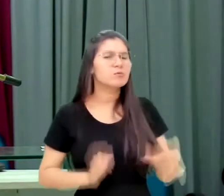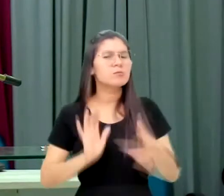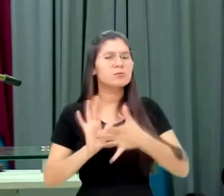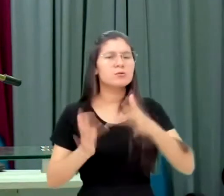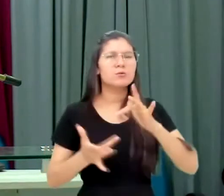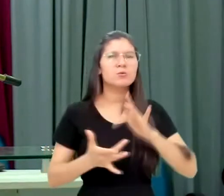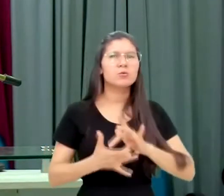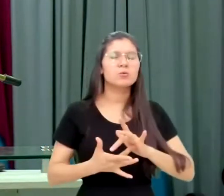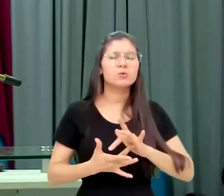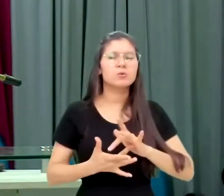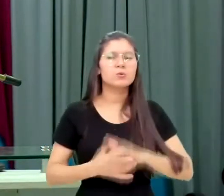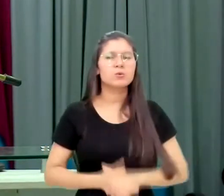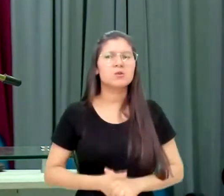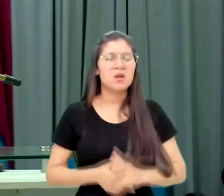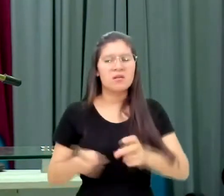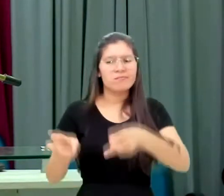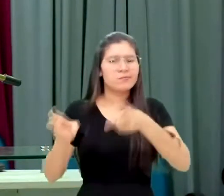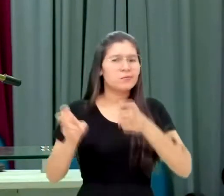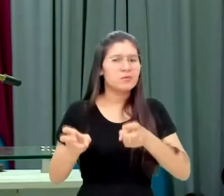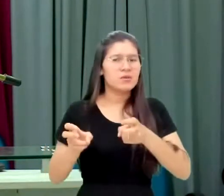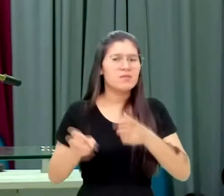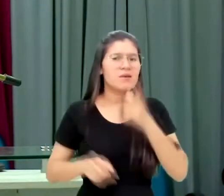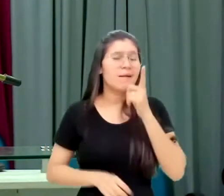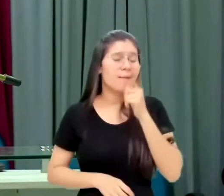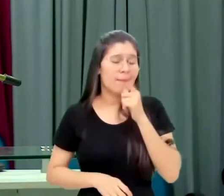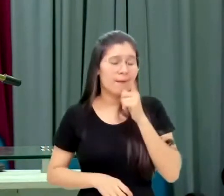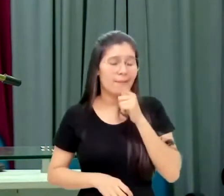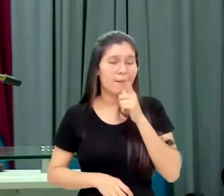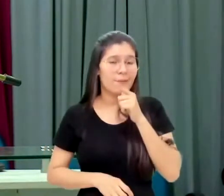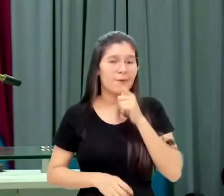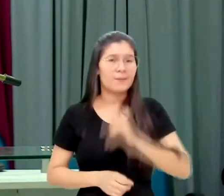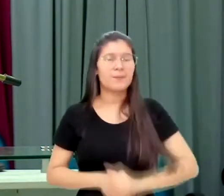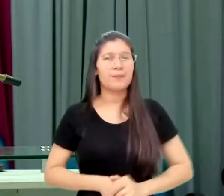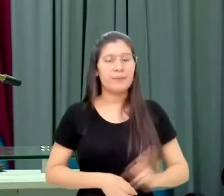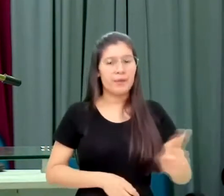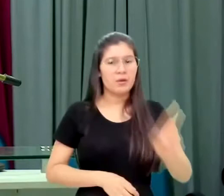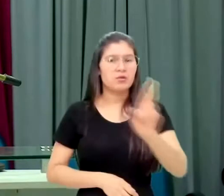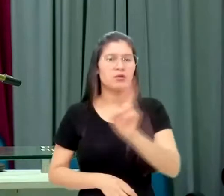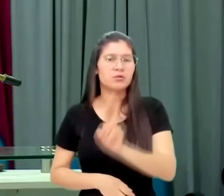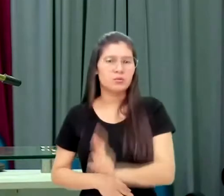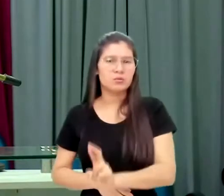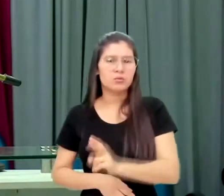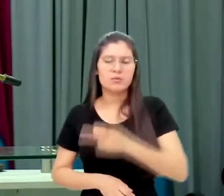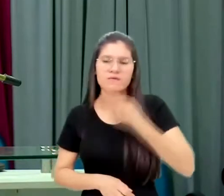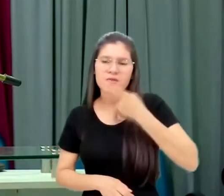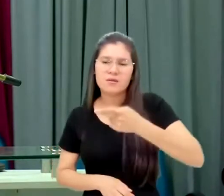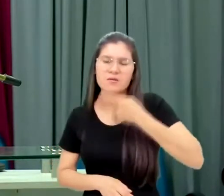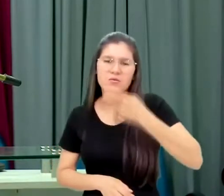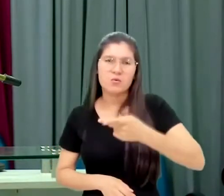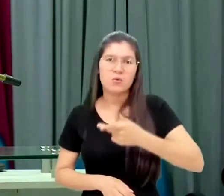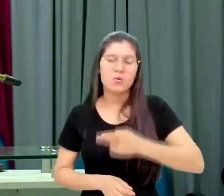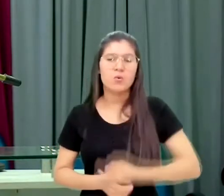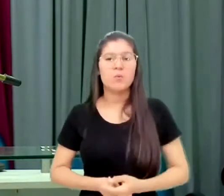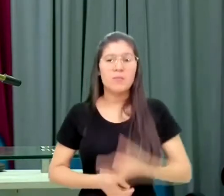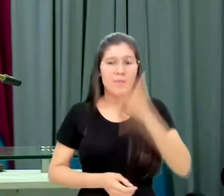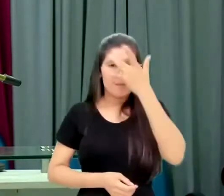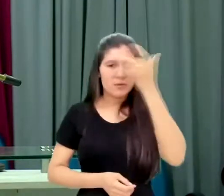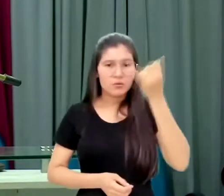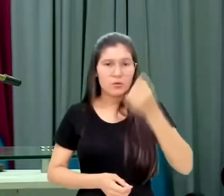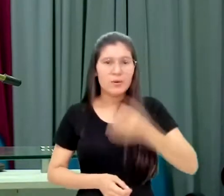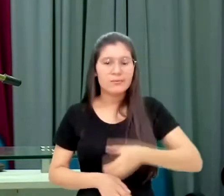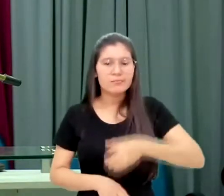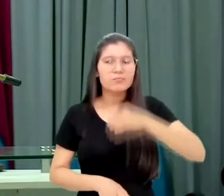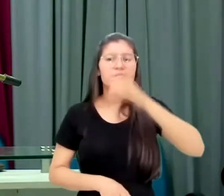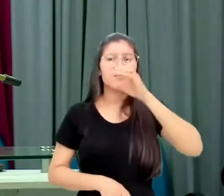olha, quem tomar dessa água aí da fonte de Jacó voltará a ter sede, mas aquele